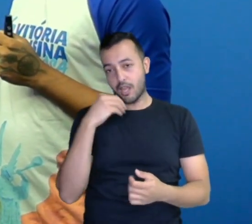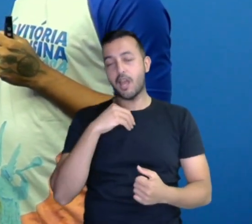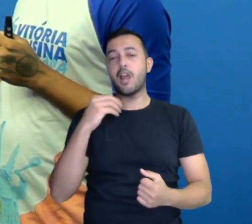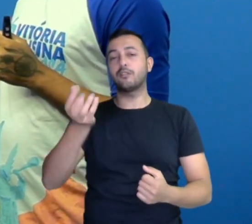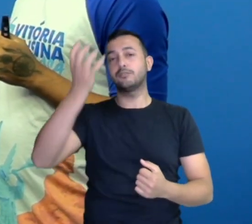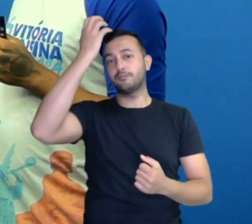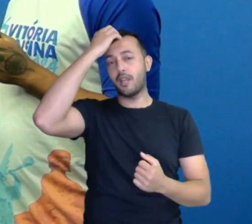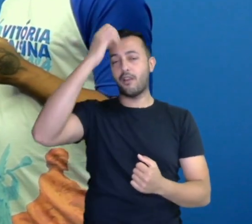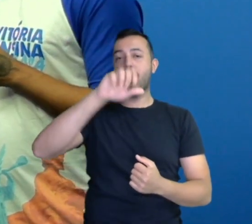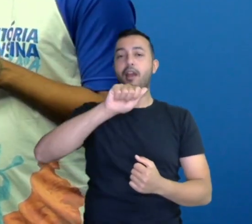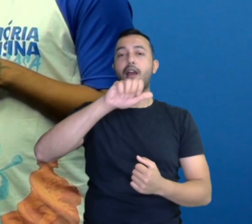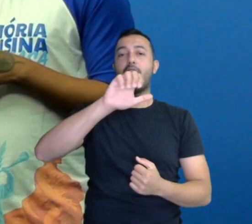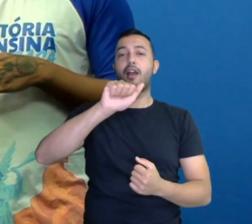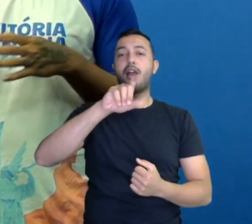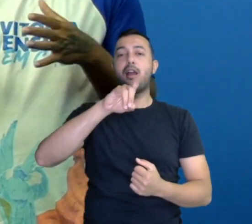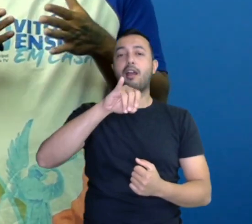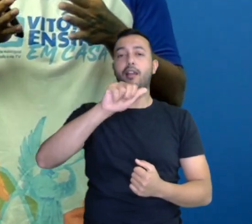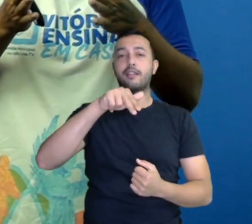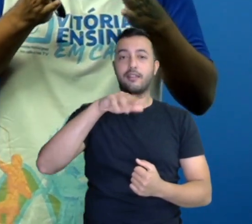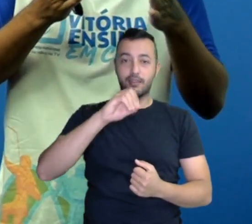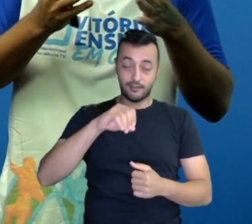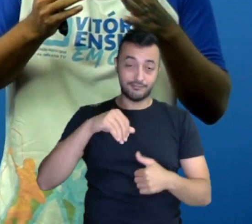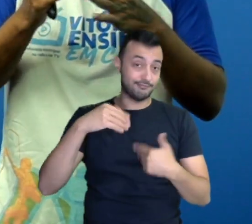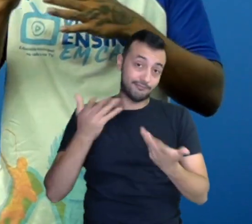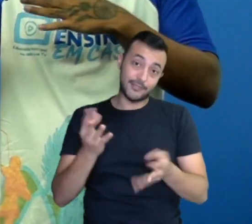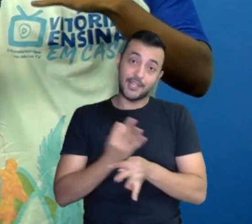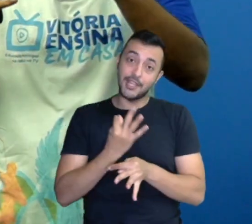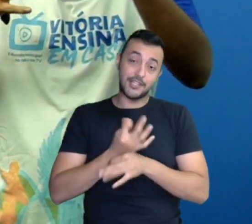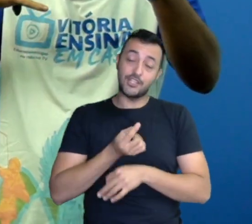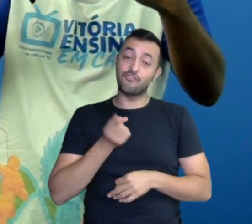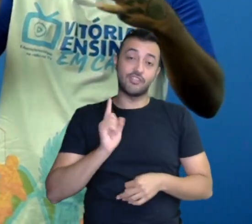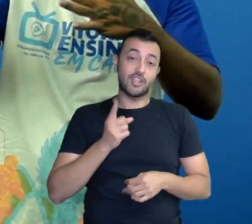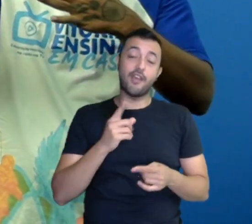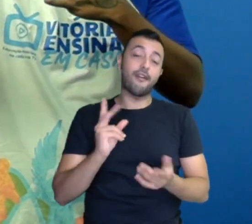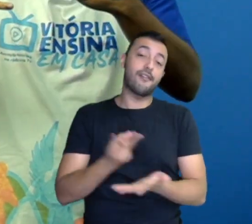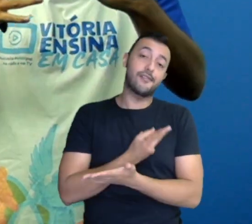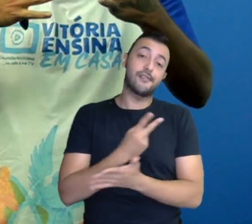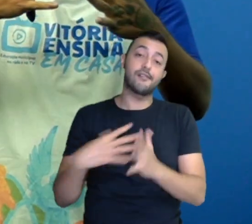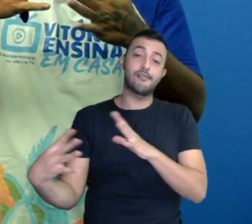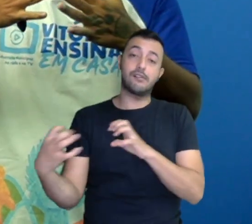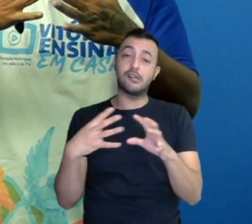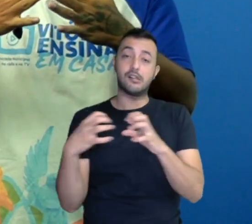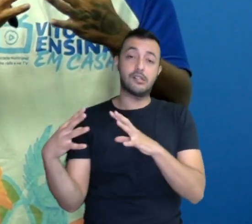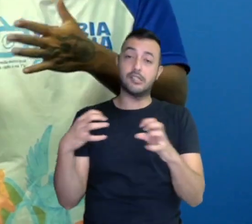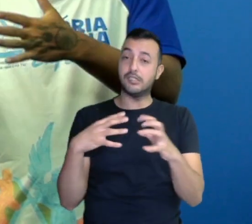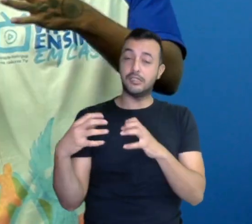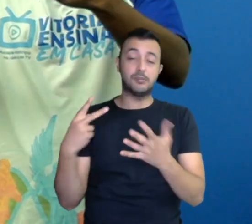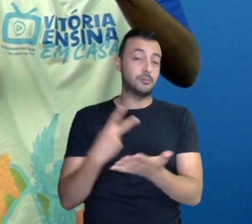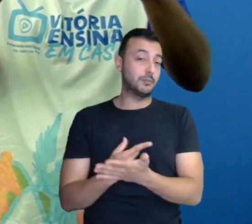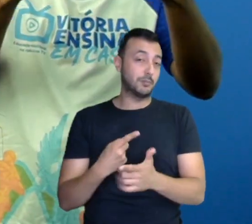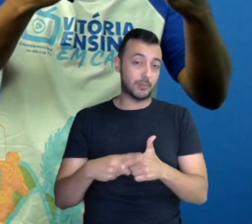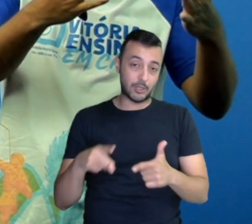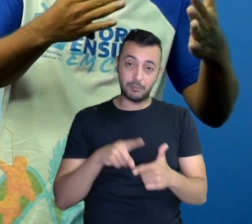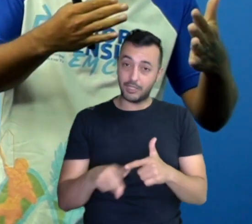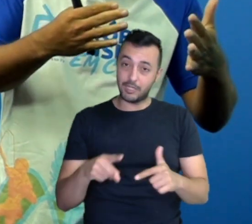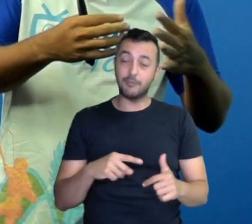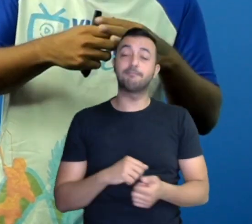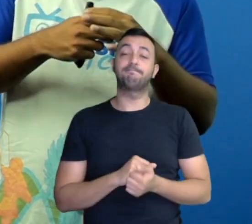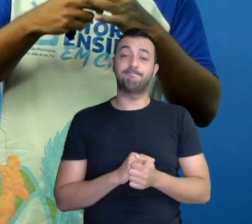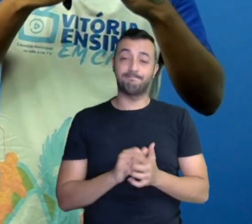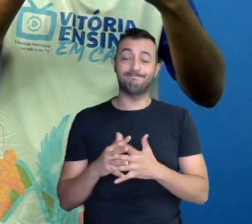Império Acadiano, tá? E eles não resistiram, começaram a ter conflitos internos entre os acadianos, sendo que eles não